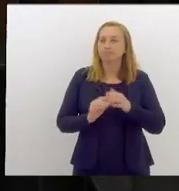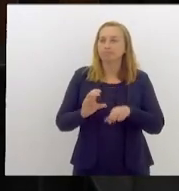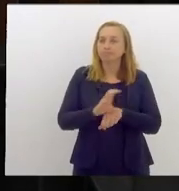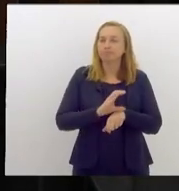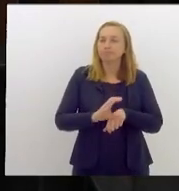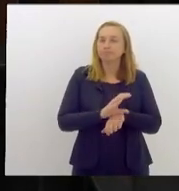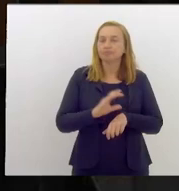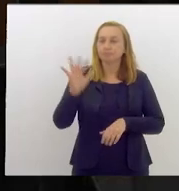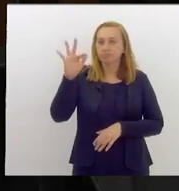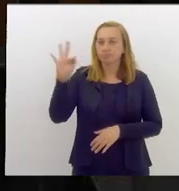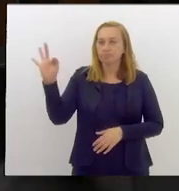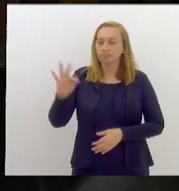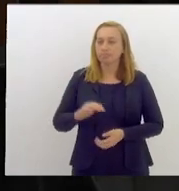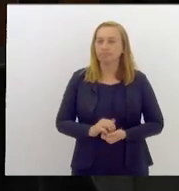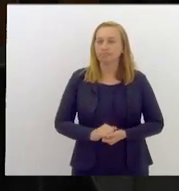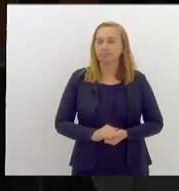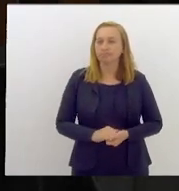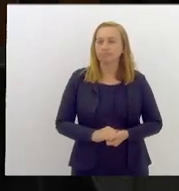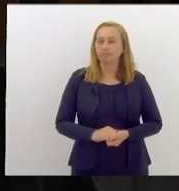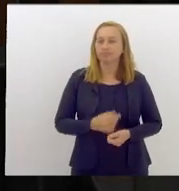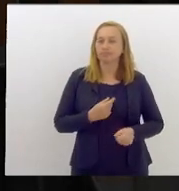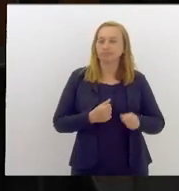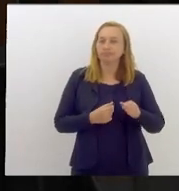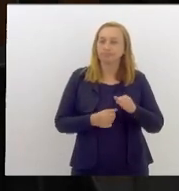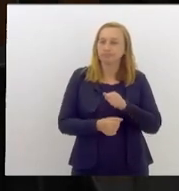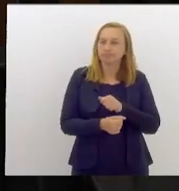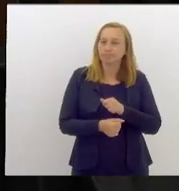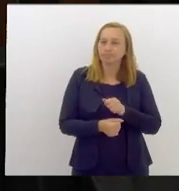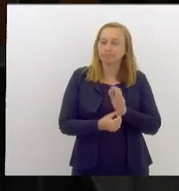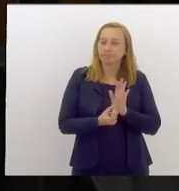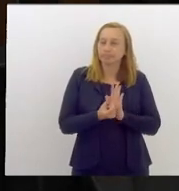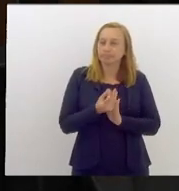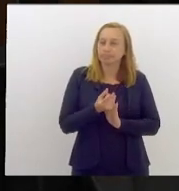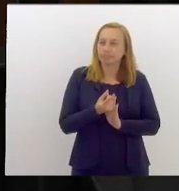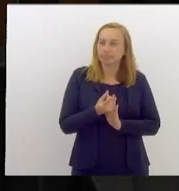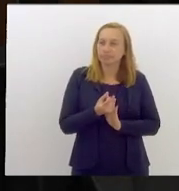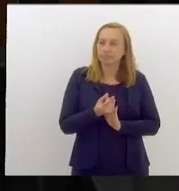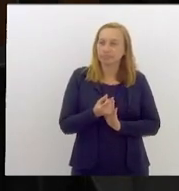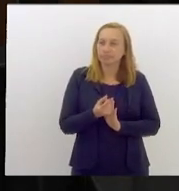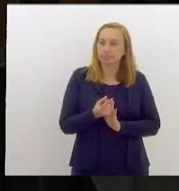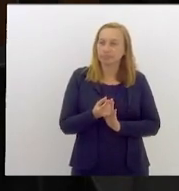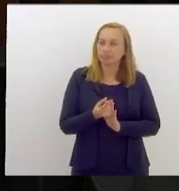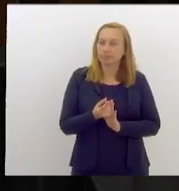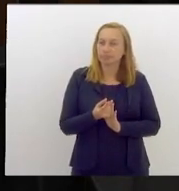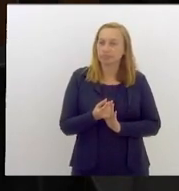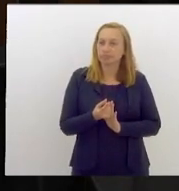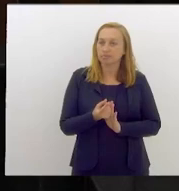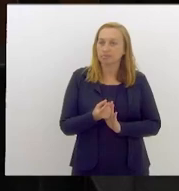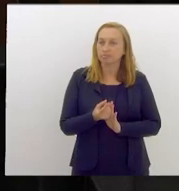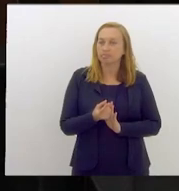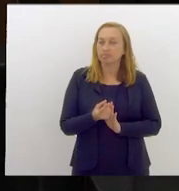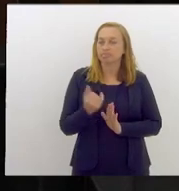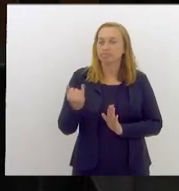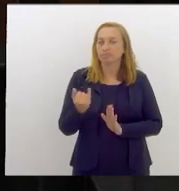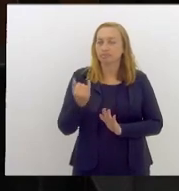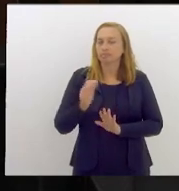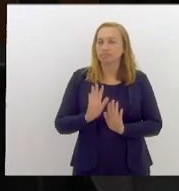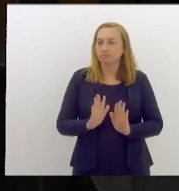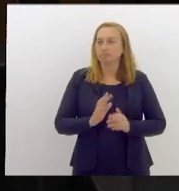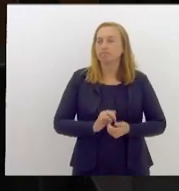federais o orçamento se torna uma peça de ficção E